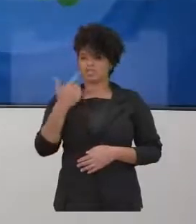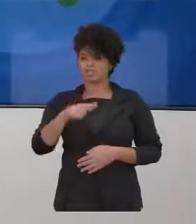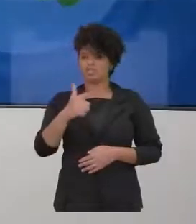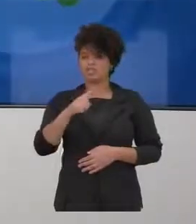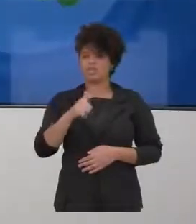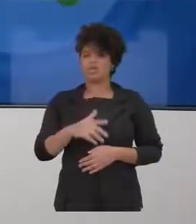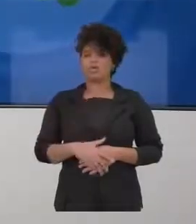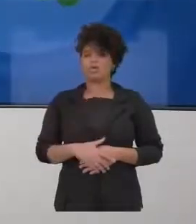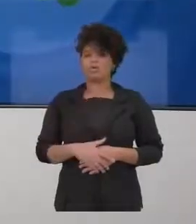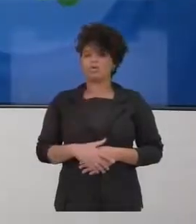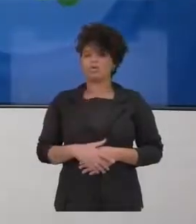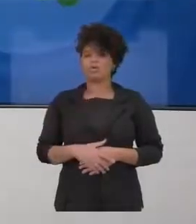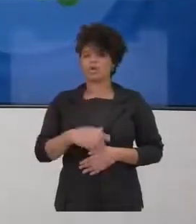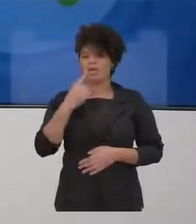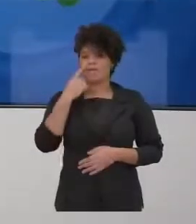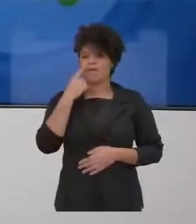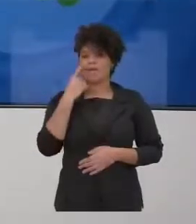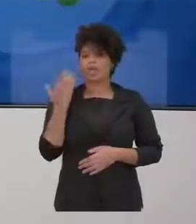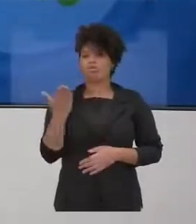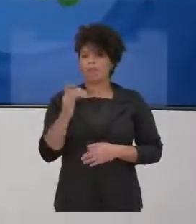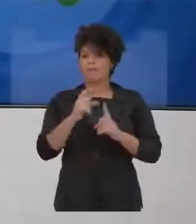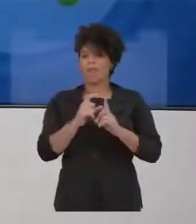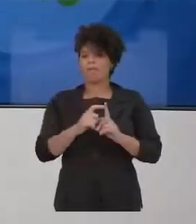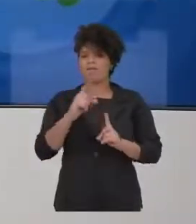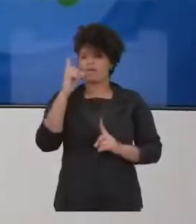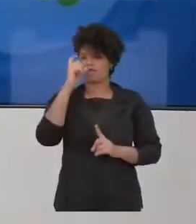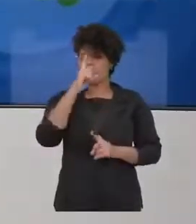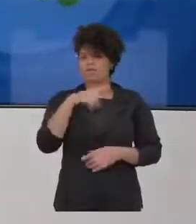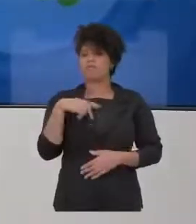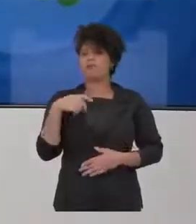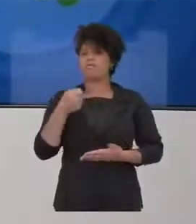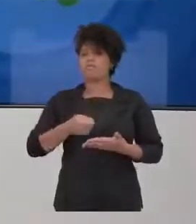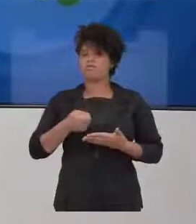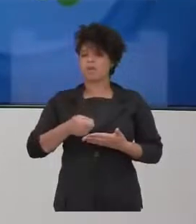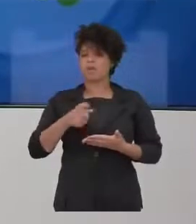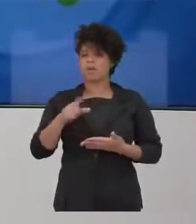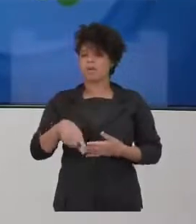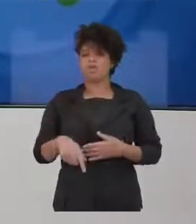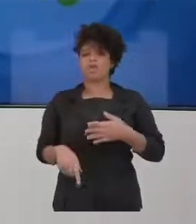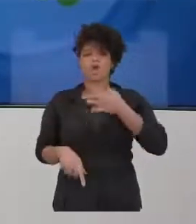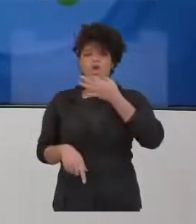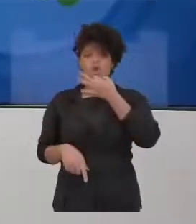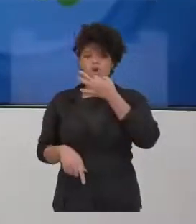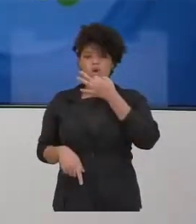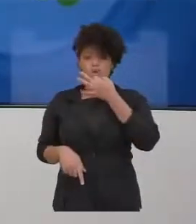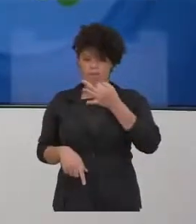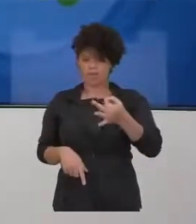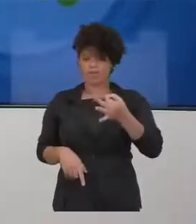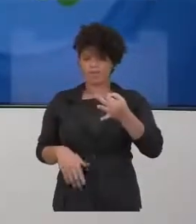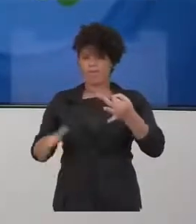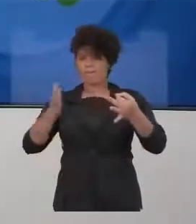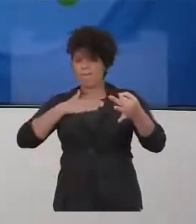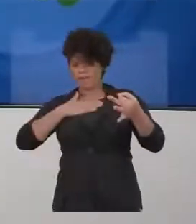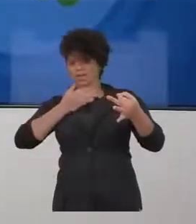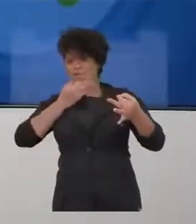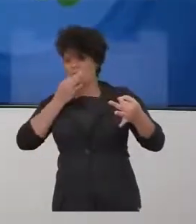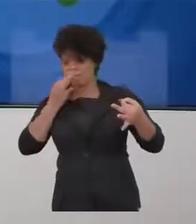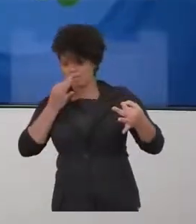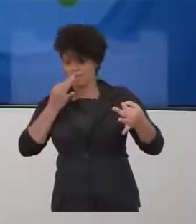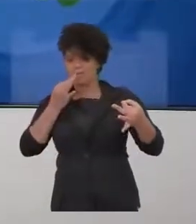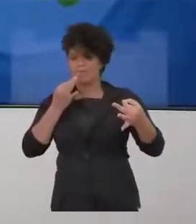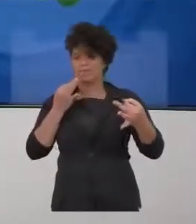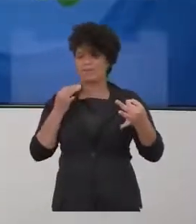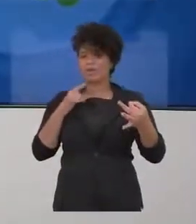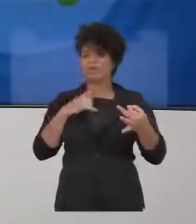pela minha efusão. Olha, eu estou usando palavras difíceis hoje, eu vou insistir nisso. A opinião na minha opinião, é